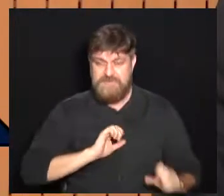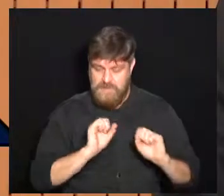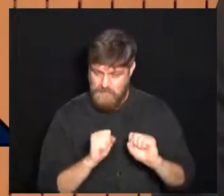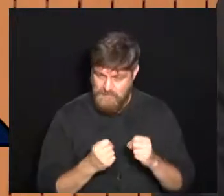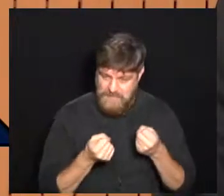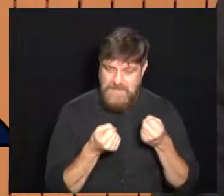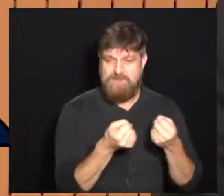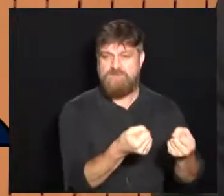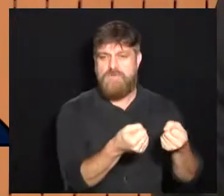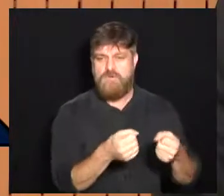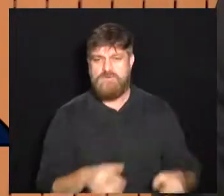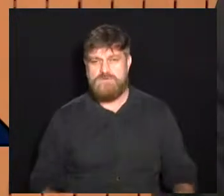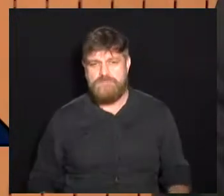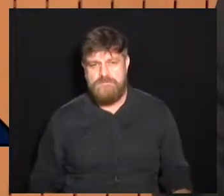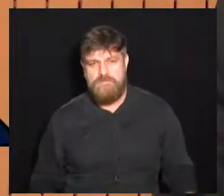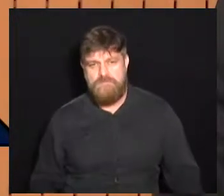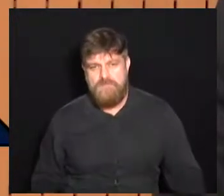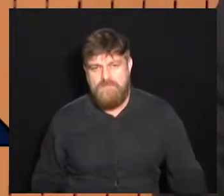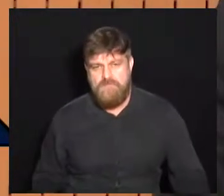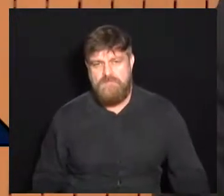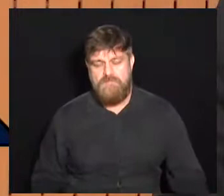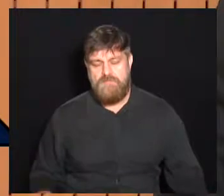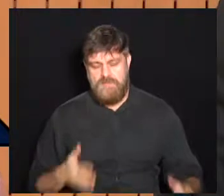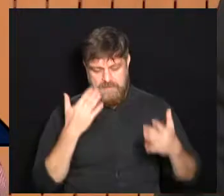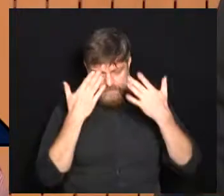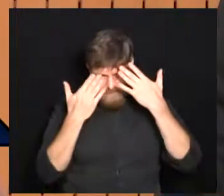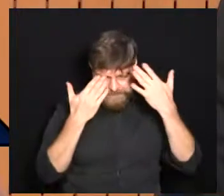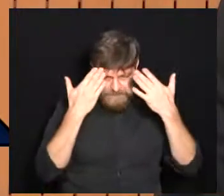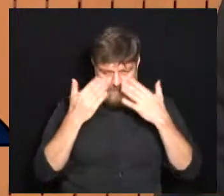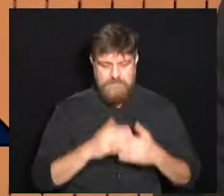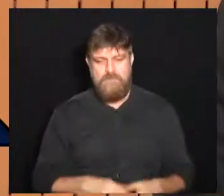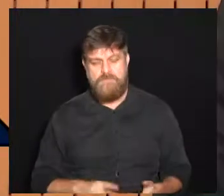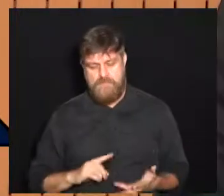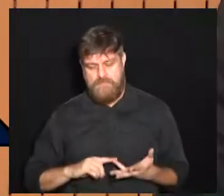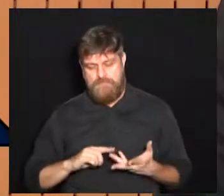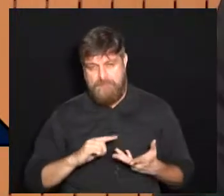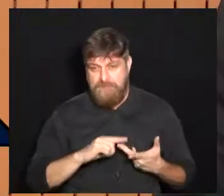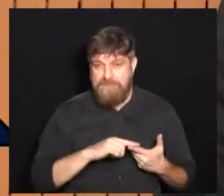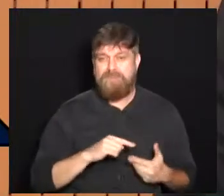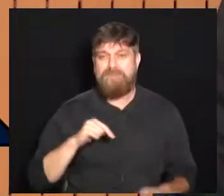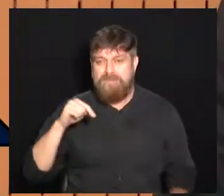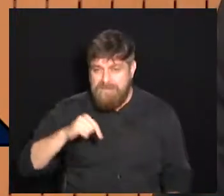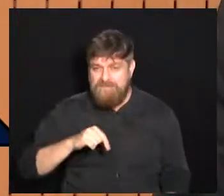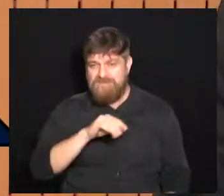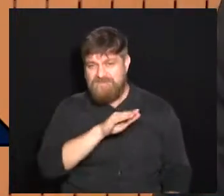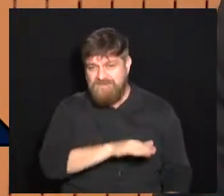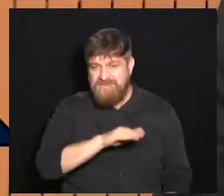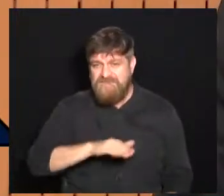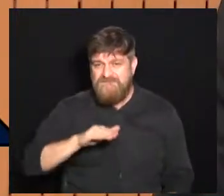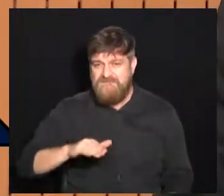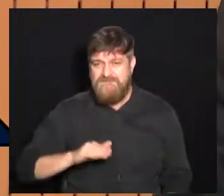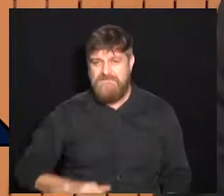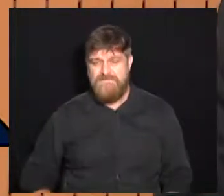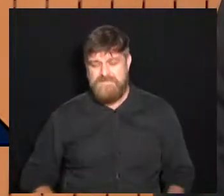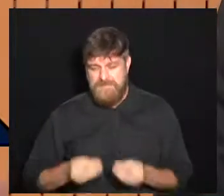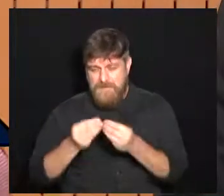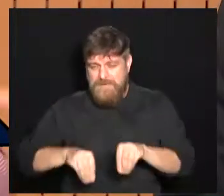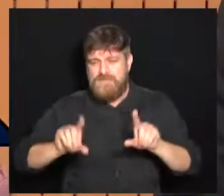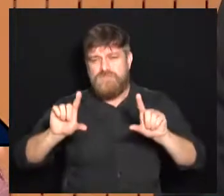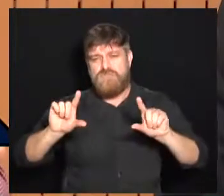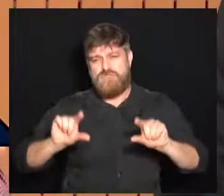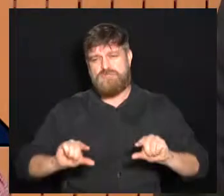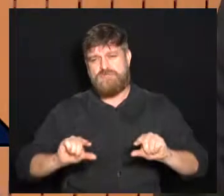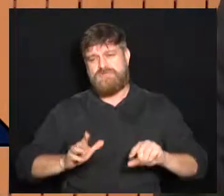reforço, né, na questão psicológica e outras questões, para que diminua o prejuízo. O prejuízo